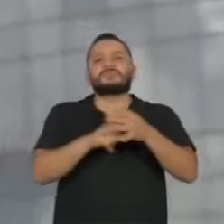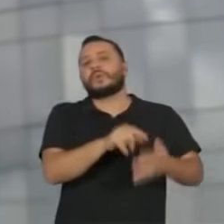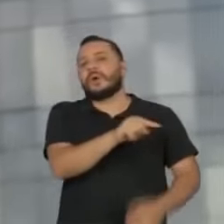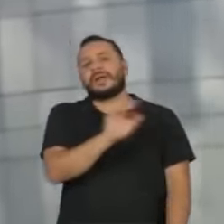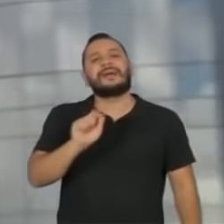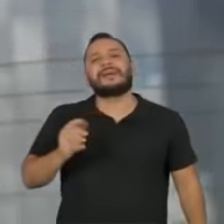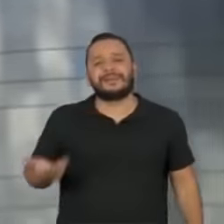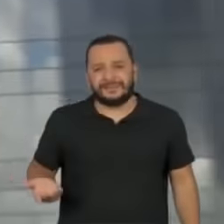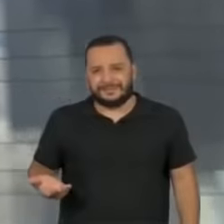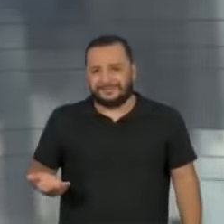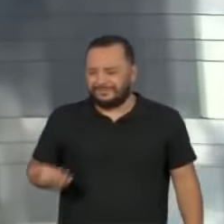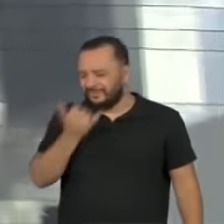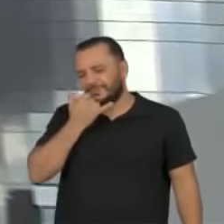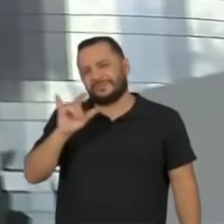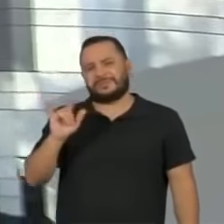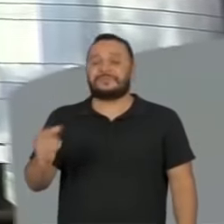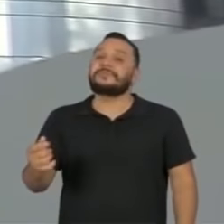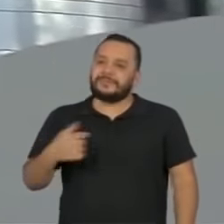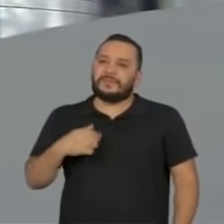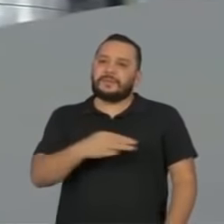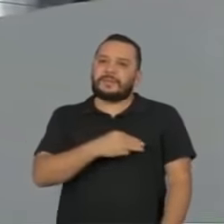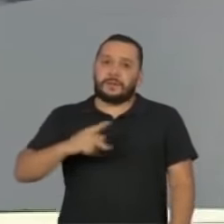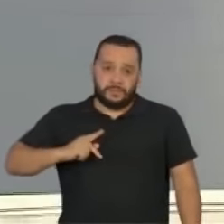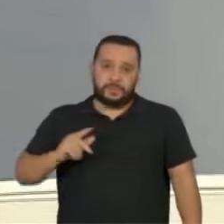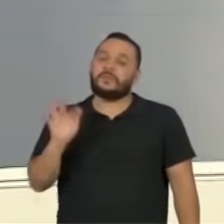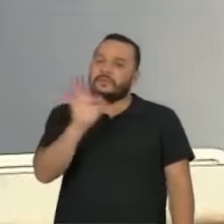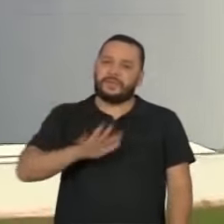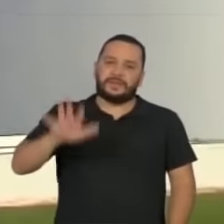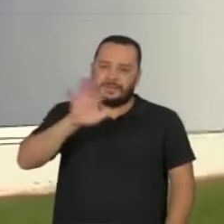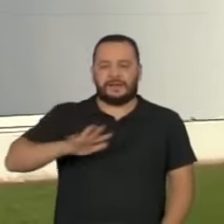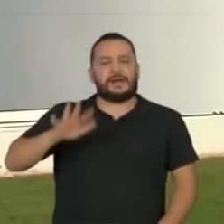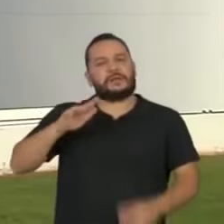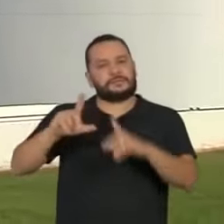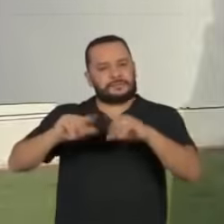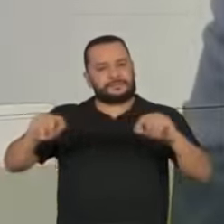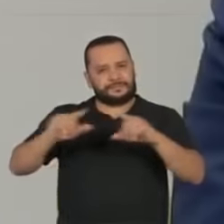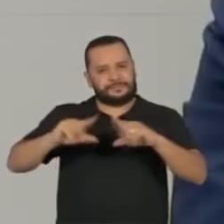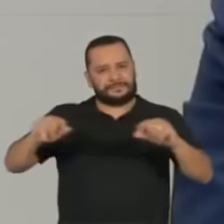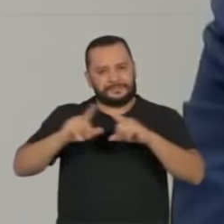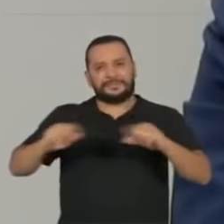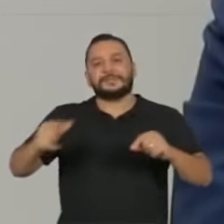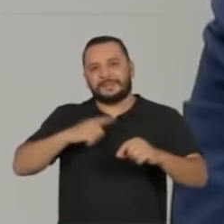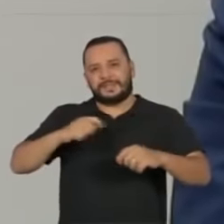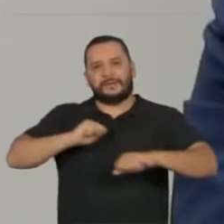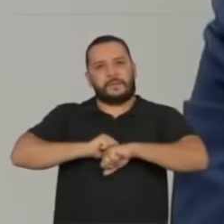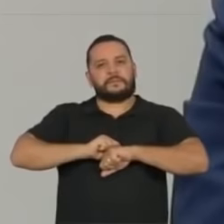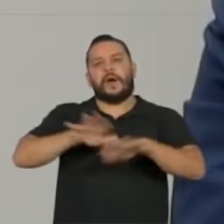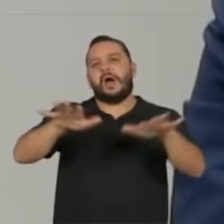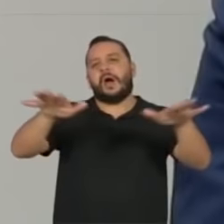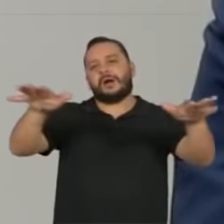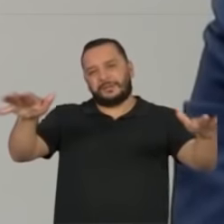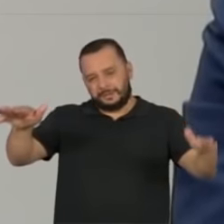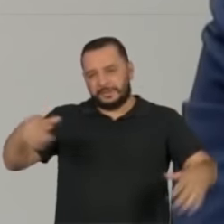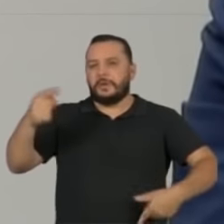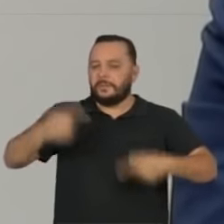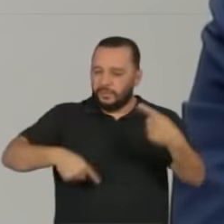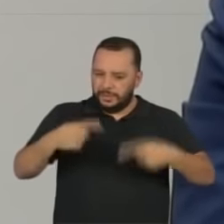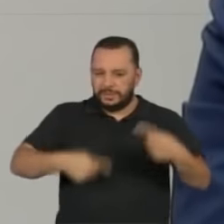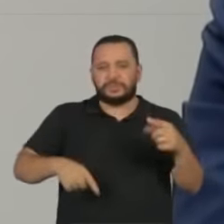A denúncia apresentada pelo Ministério Público Federal de Brasília contra o jornalista americano teve grande repercussão.